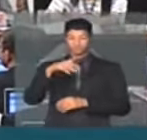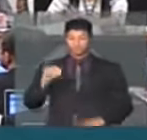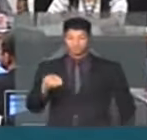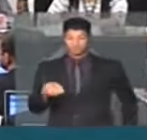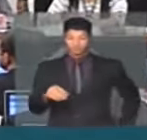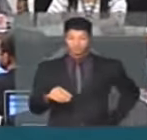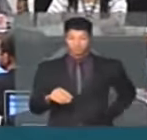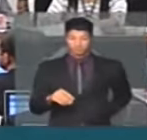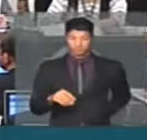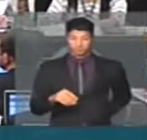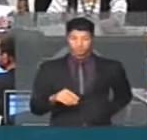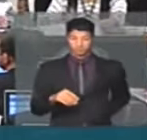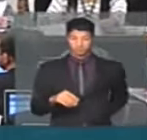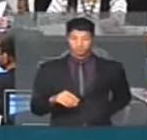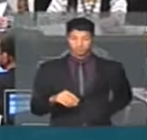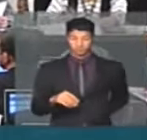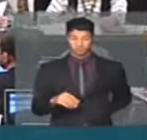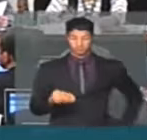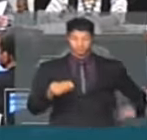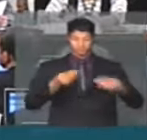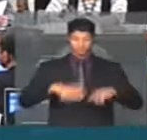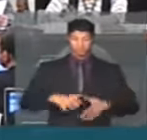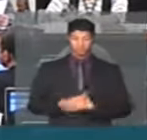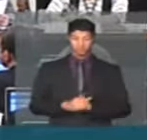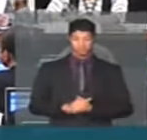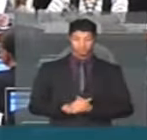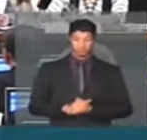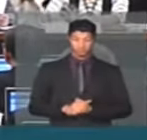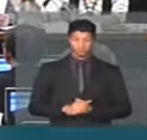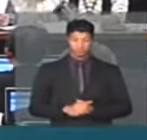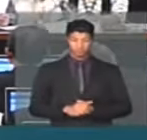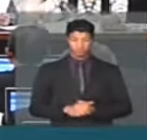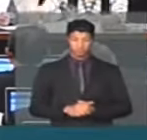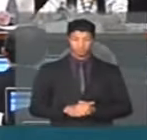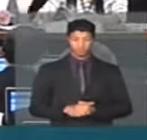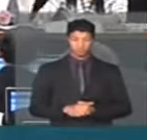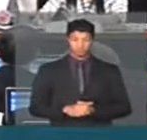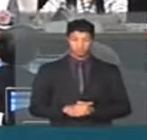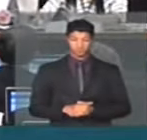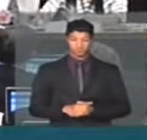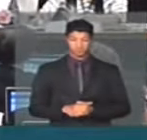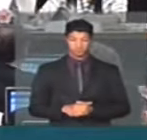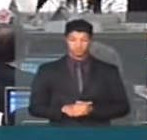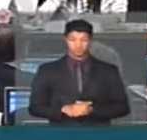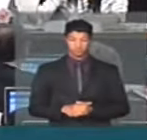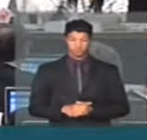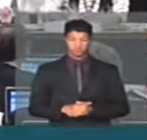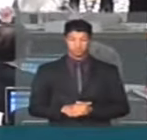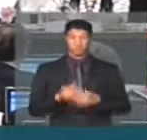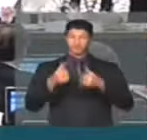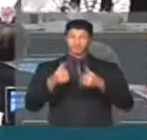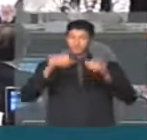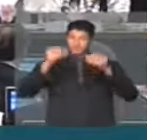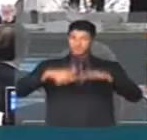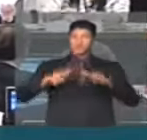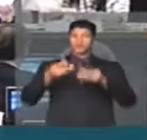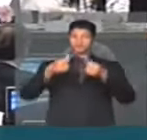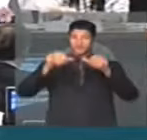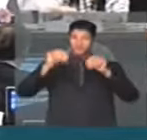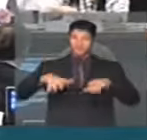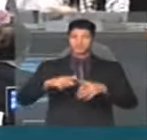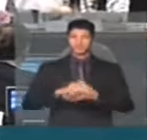sessões. Prejudicado, presidente. Está prejudicado. Agora são 4 sessões. Está prejudicado. Está prejudicado. Não